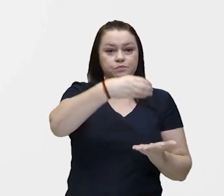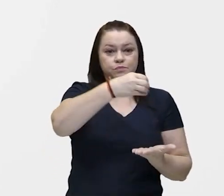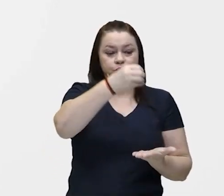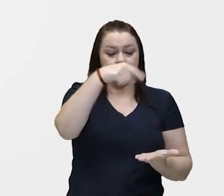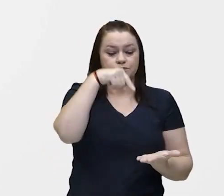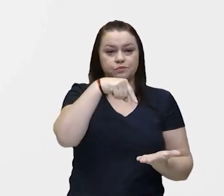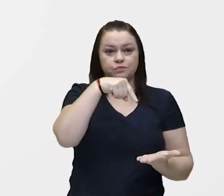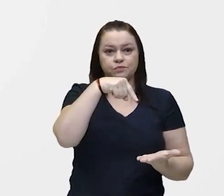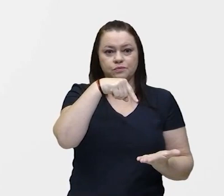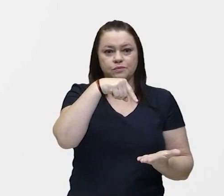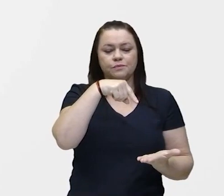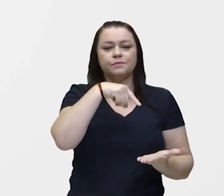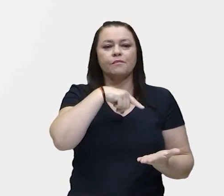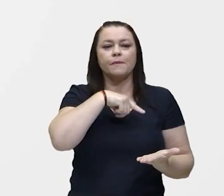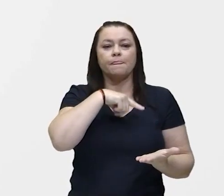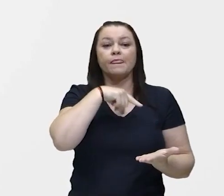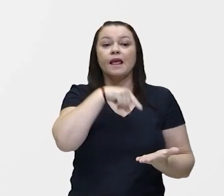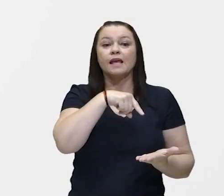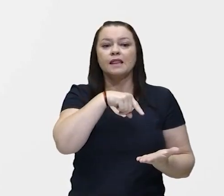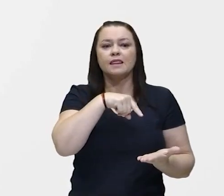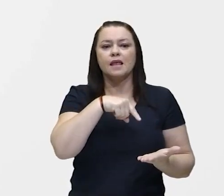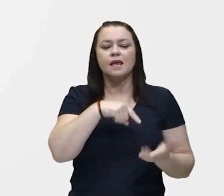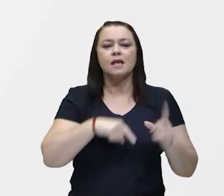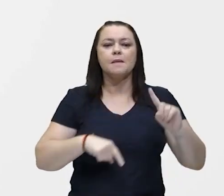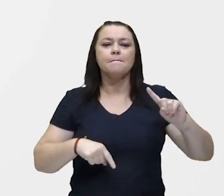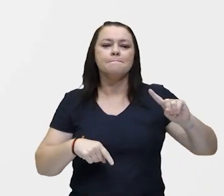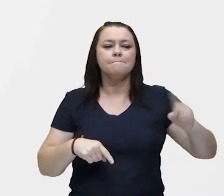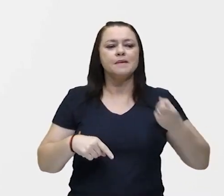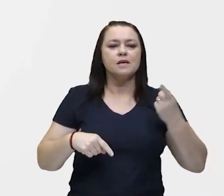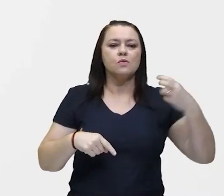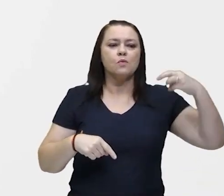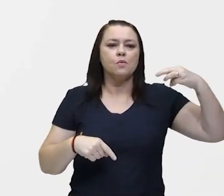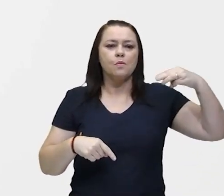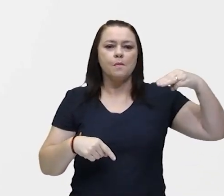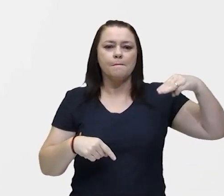seguinte, que na garrafa nós temos 1000